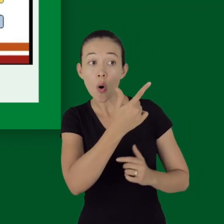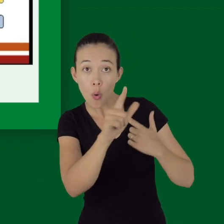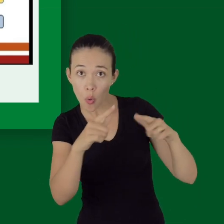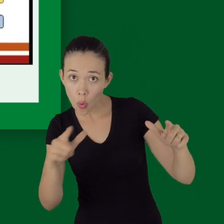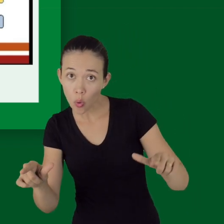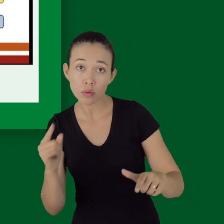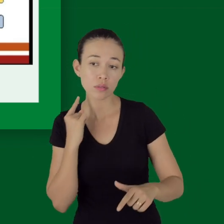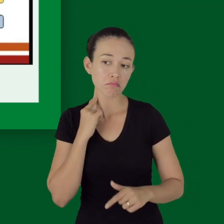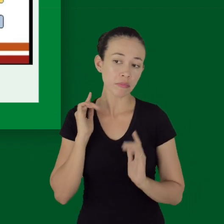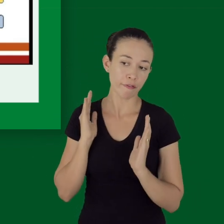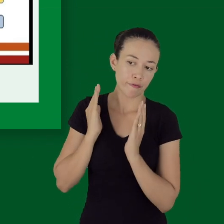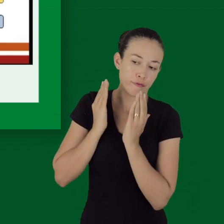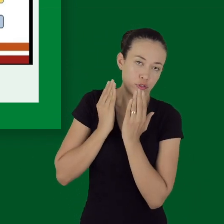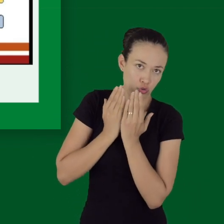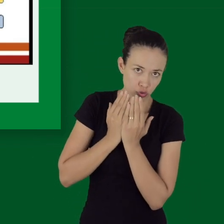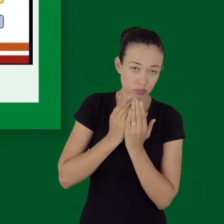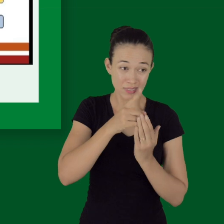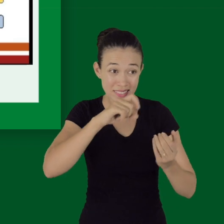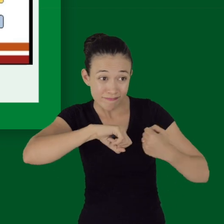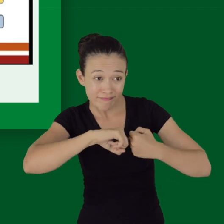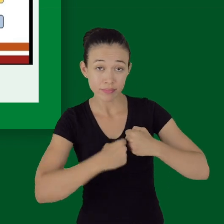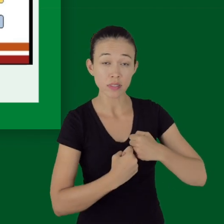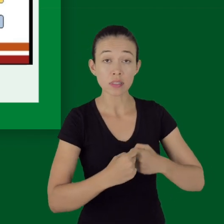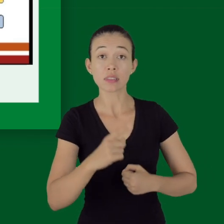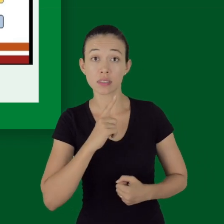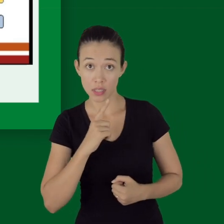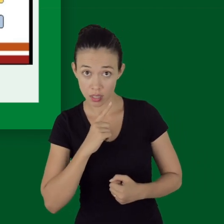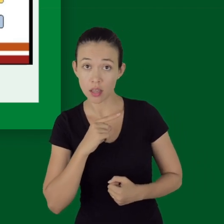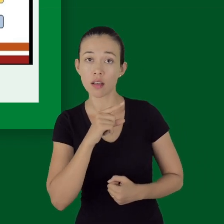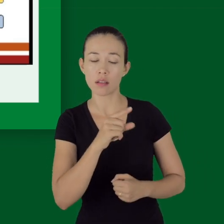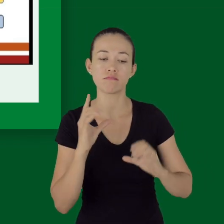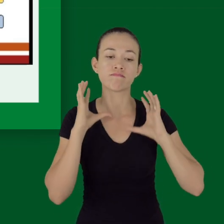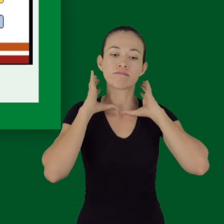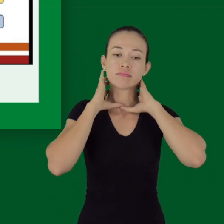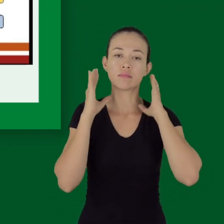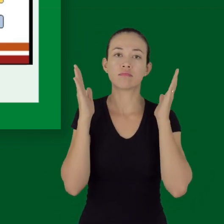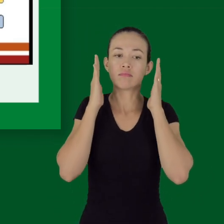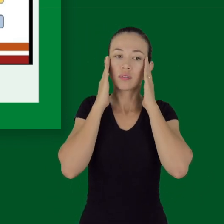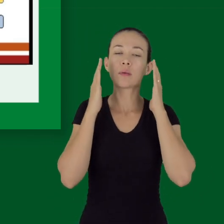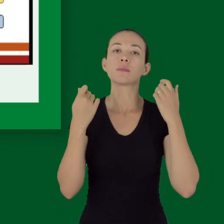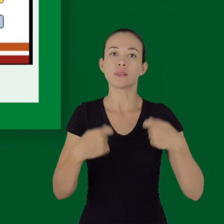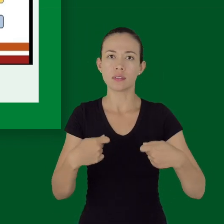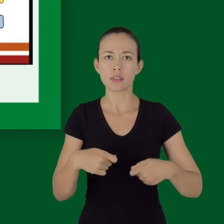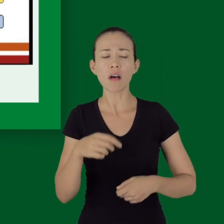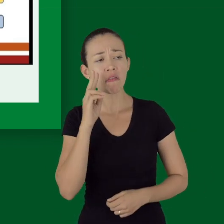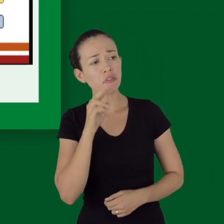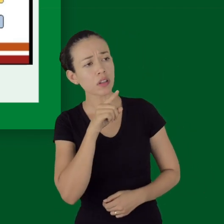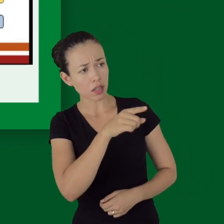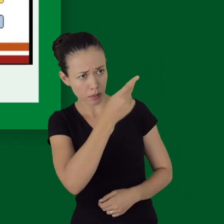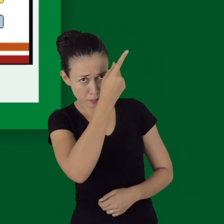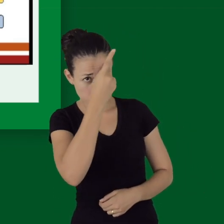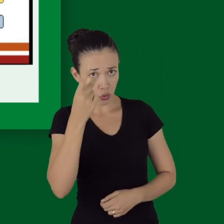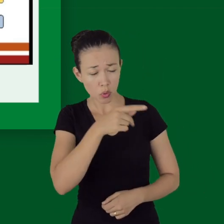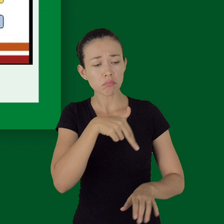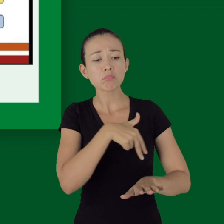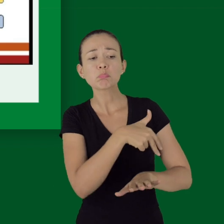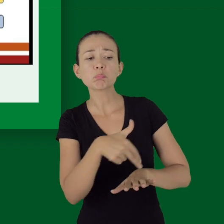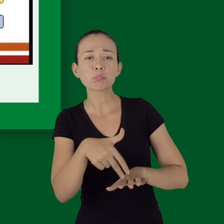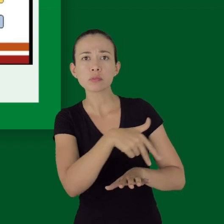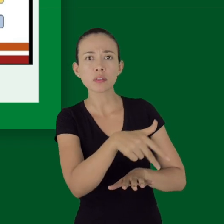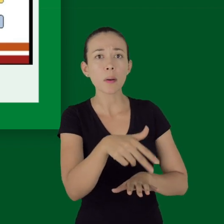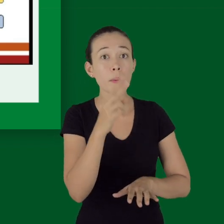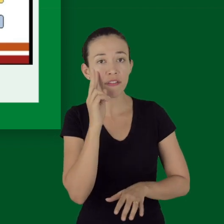trauma significativo. Chegou lá, o paciente está caminhando em cena, mas o carro está, rodinha para cima, efeito plástico